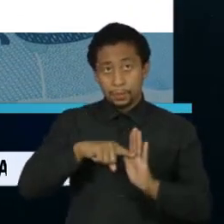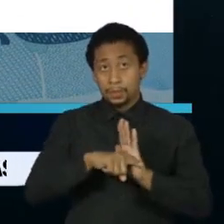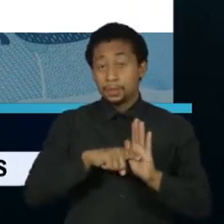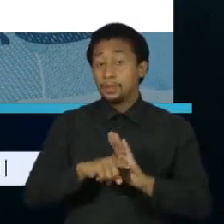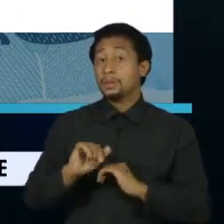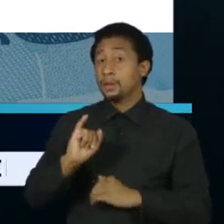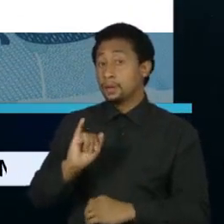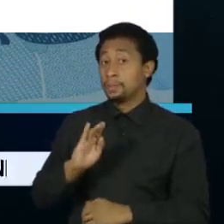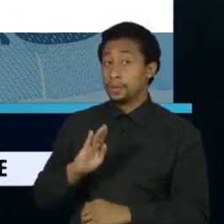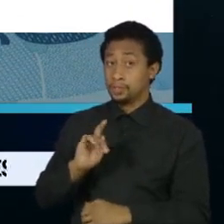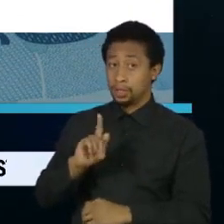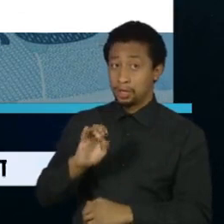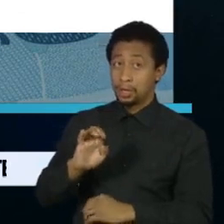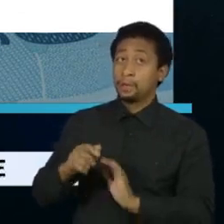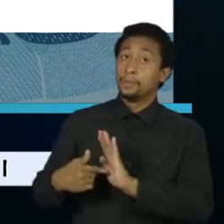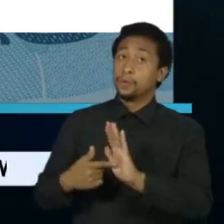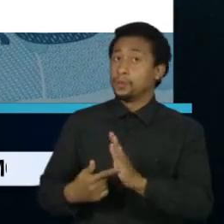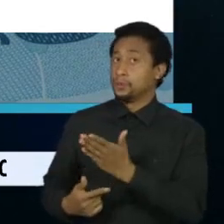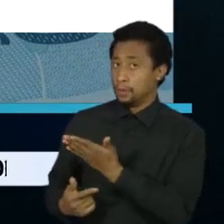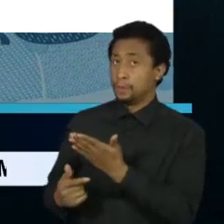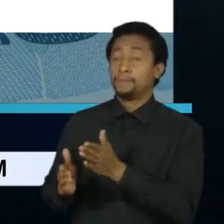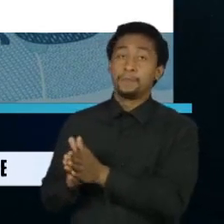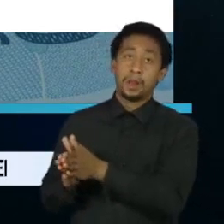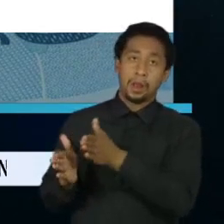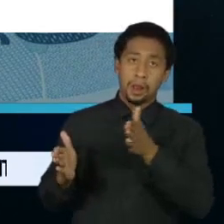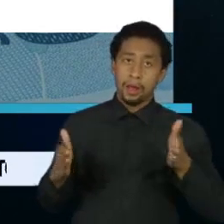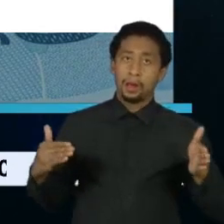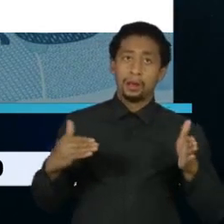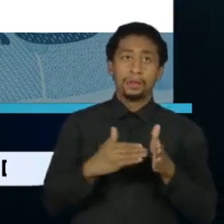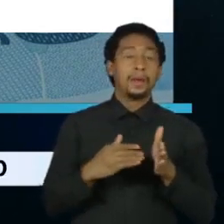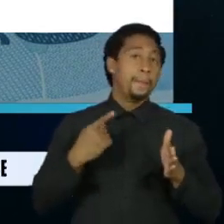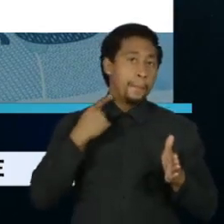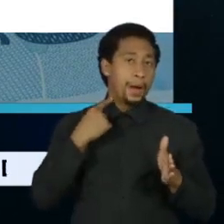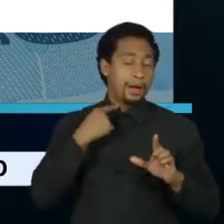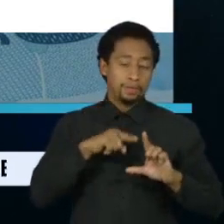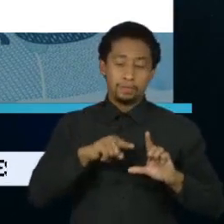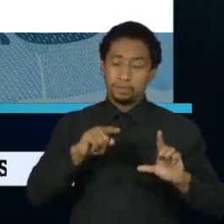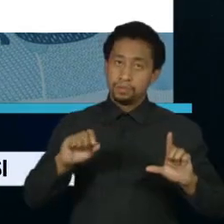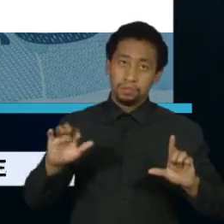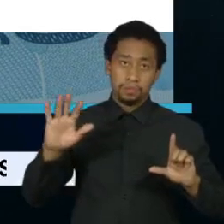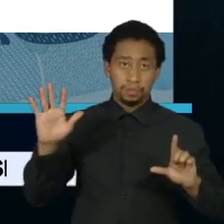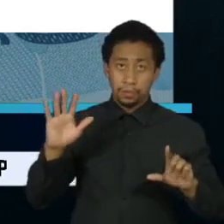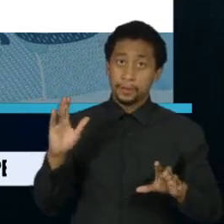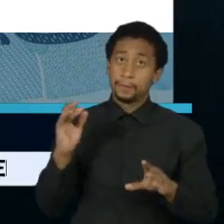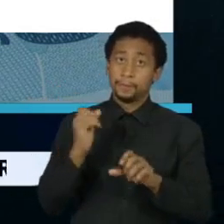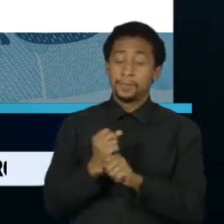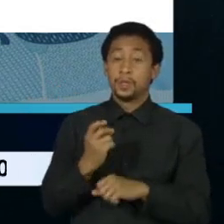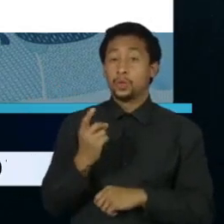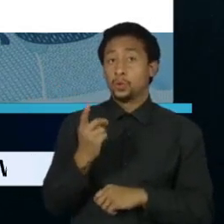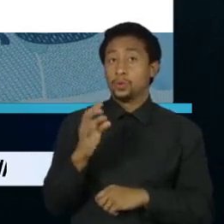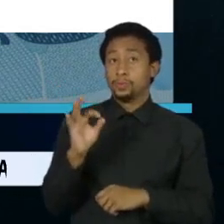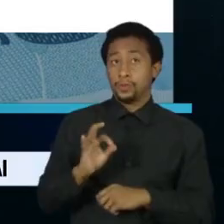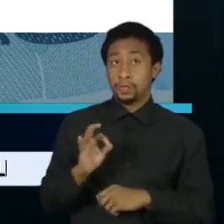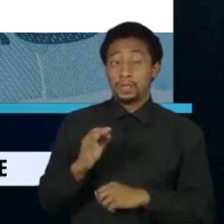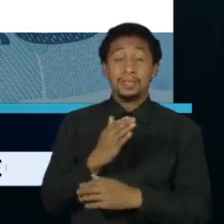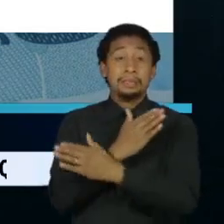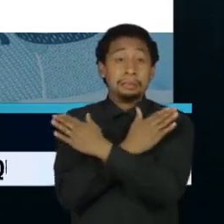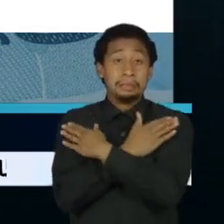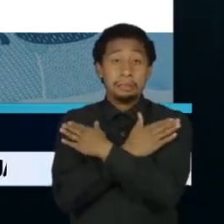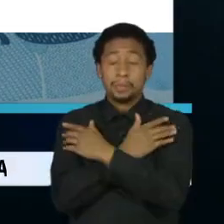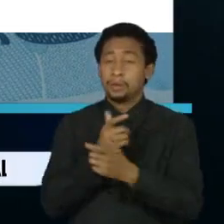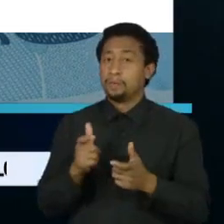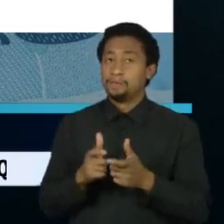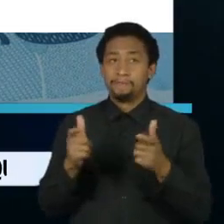em 12 meses até maio deste ano é de mais de 12%. A taxa de desemprego passa dos 10%. São mais de